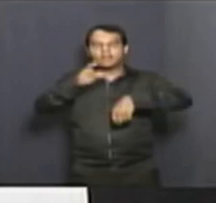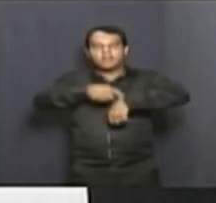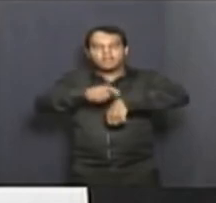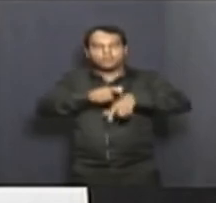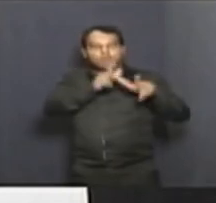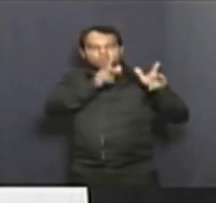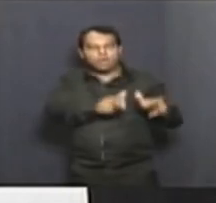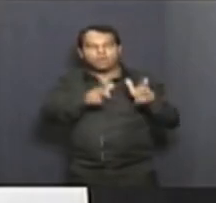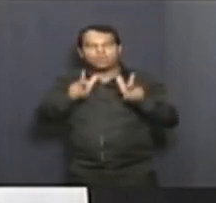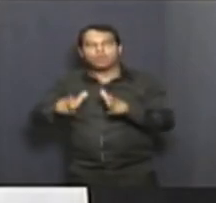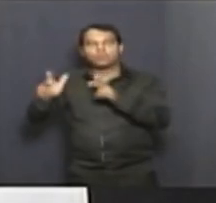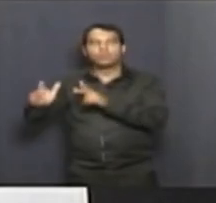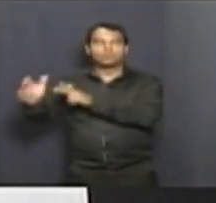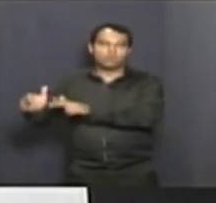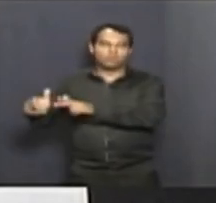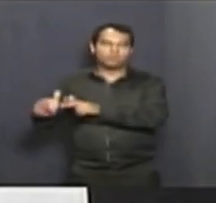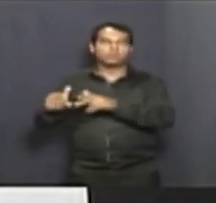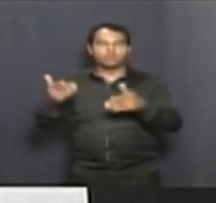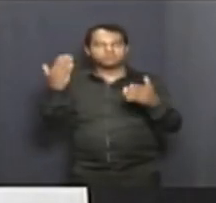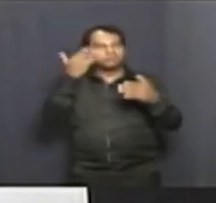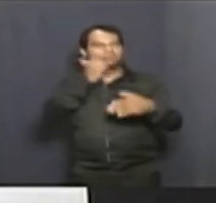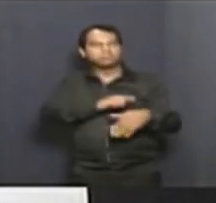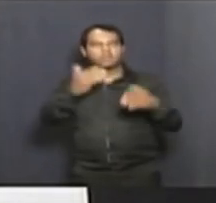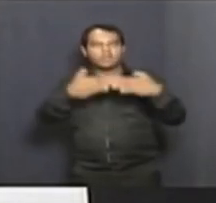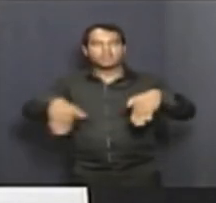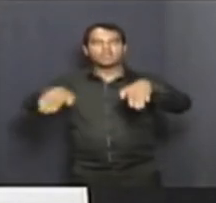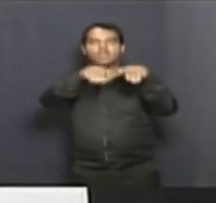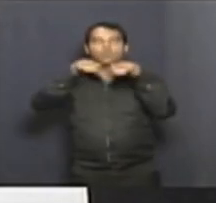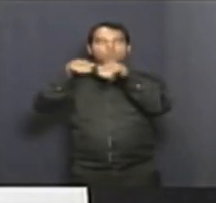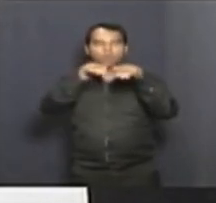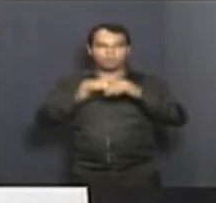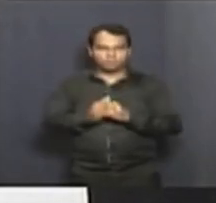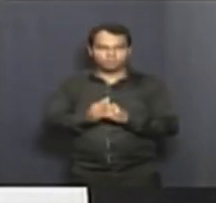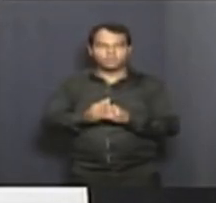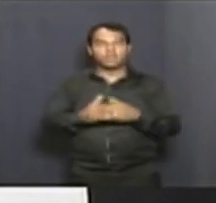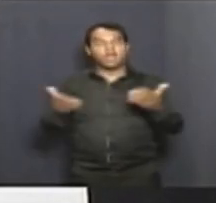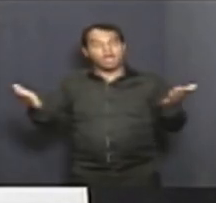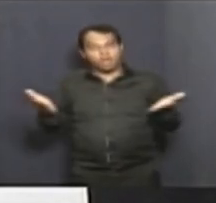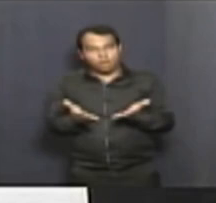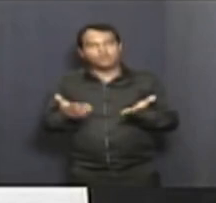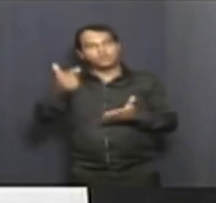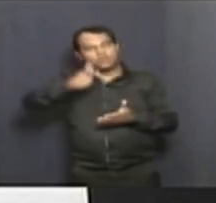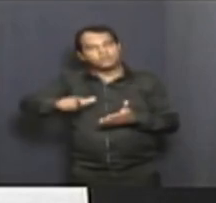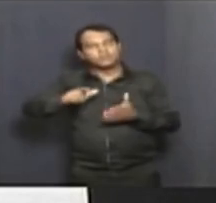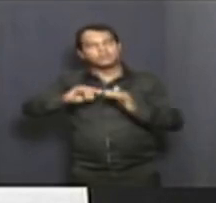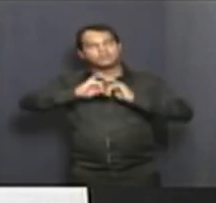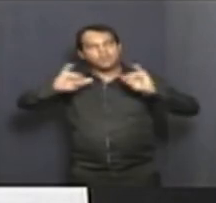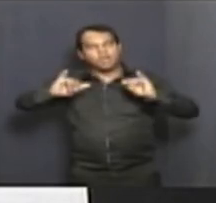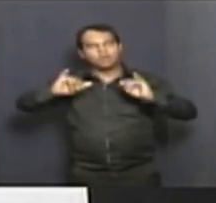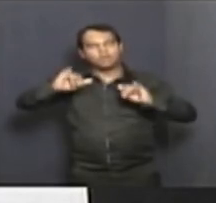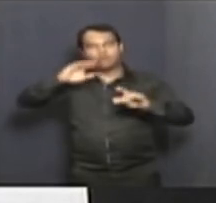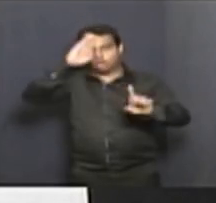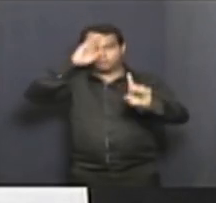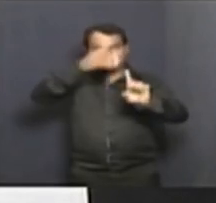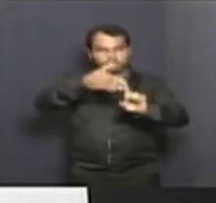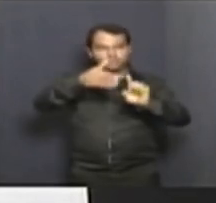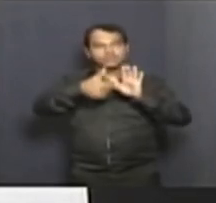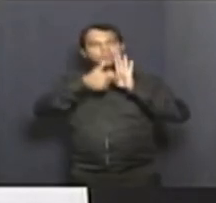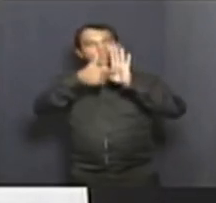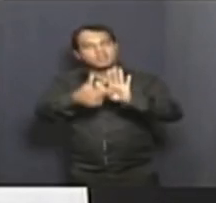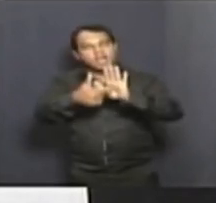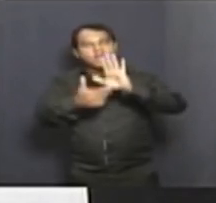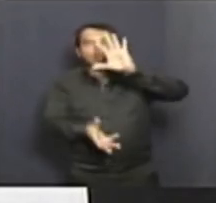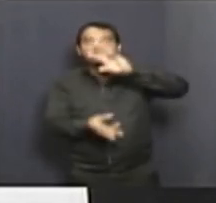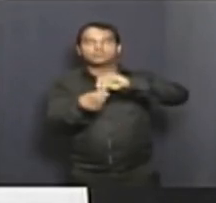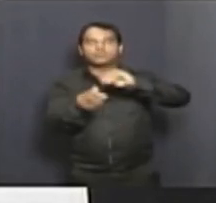eu gostaria de ver de volta aqui com a intenção de apresentar de resumir o meu